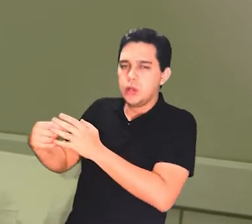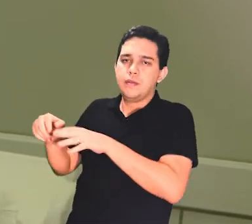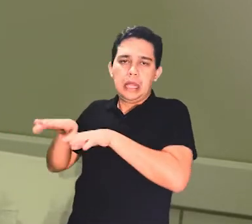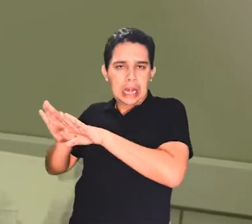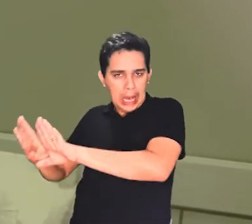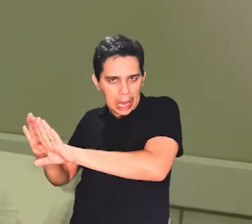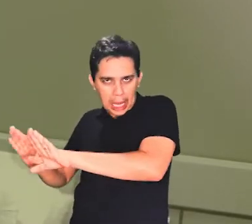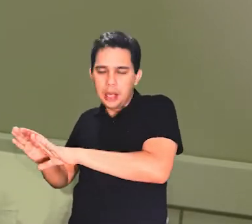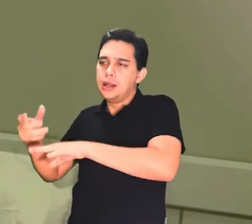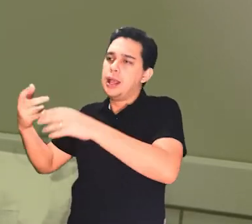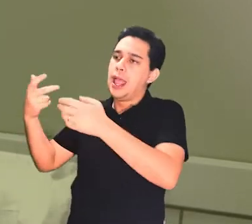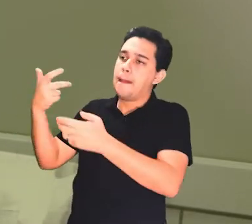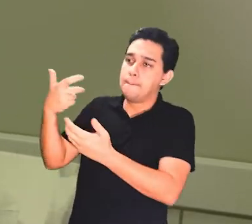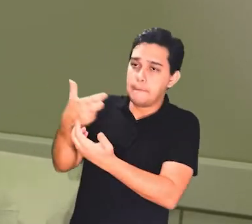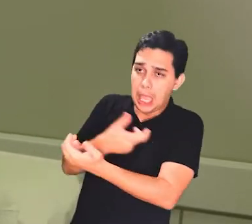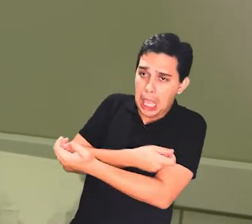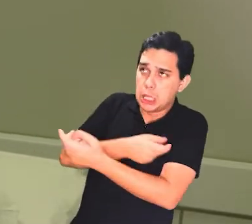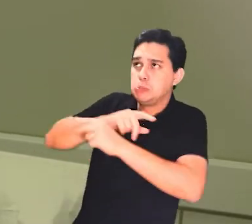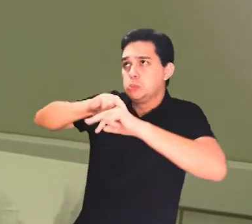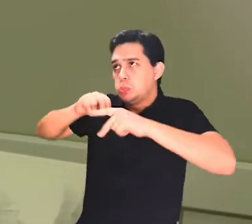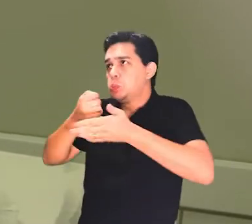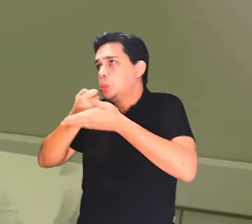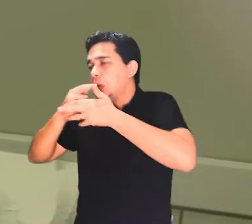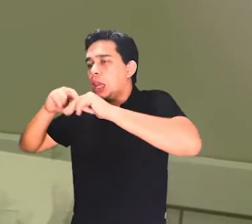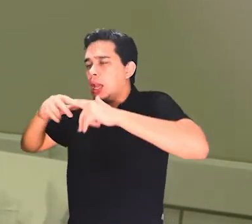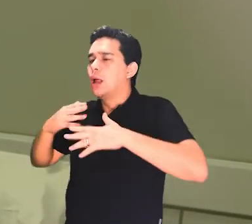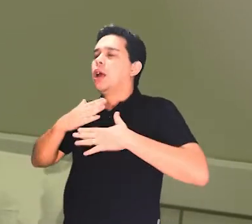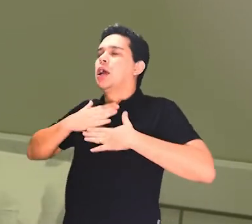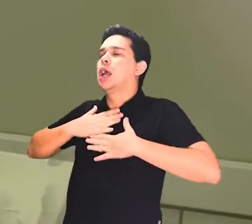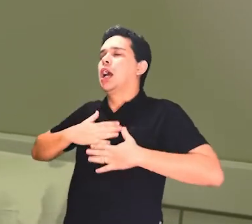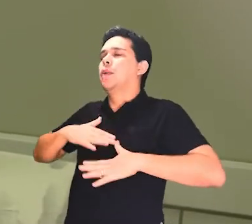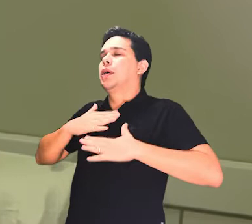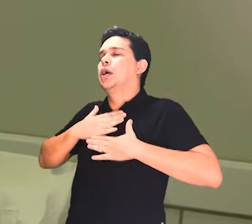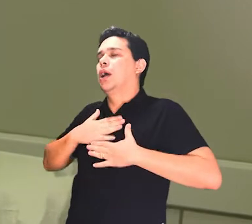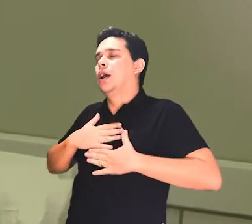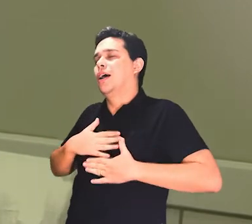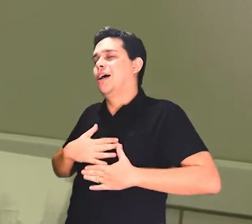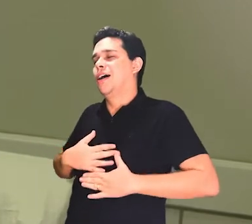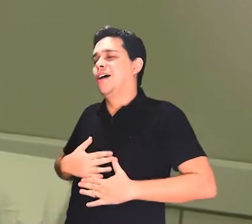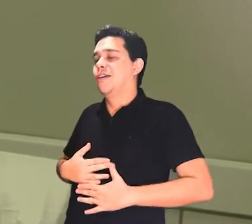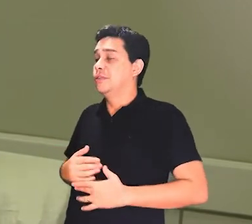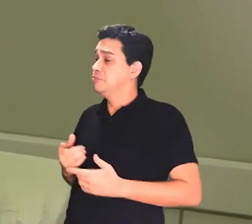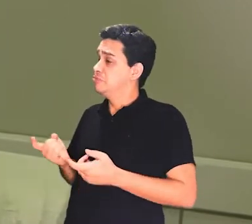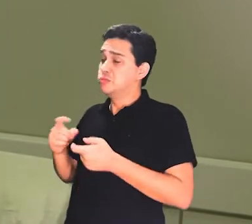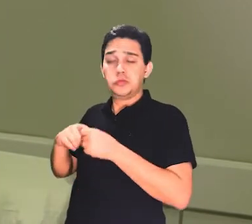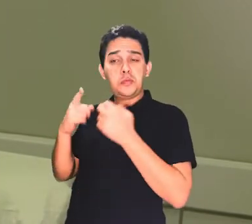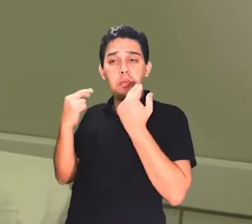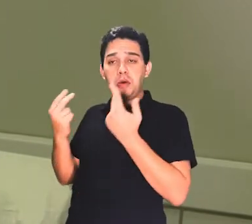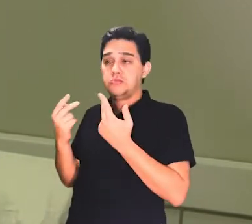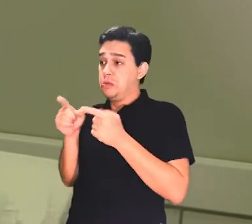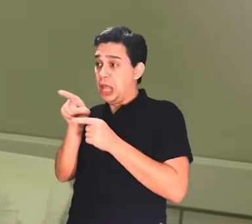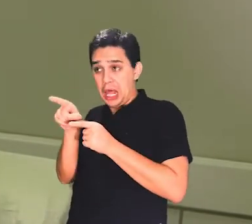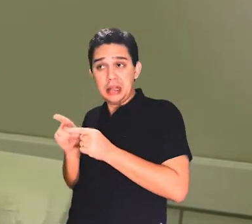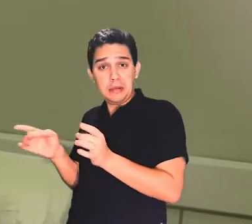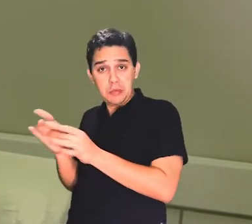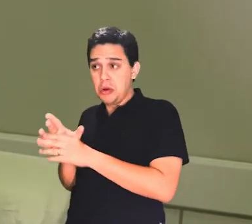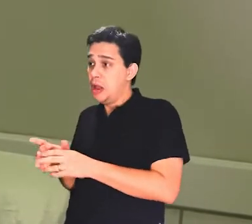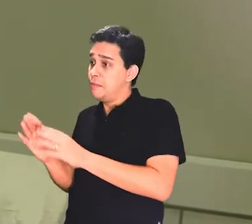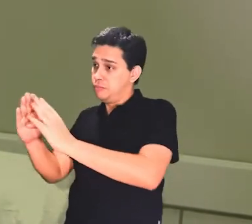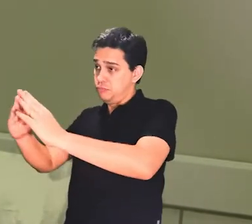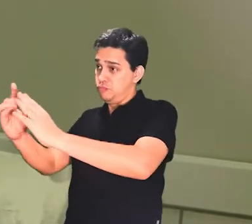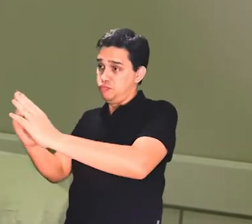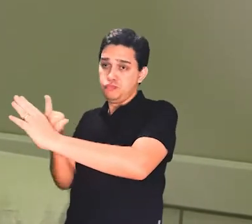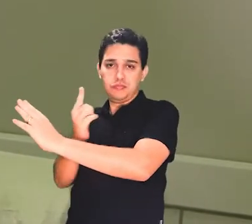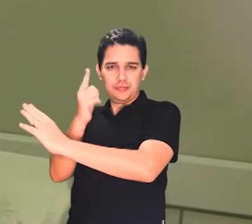dias, semanas no máximo, estabilizou, ela pode voltar para o convívio social, ela pode voltar para a família, ela pode voltar